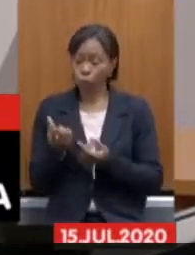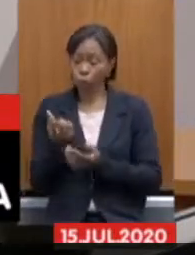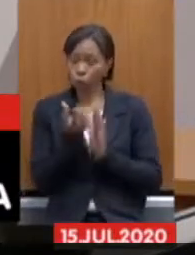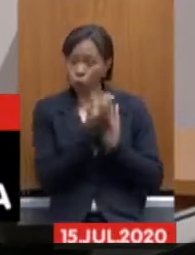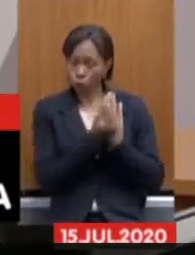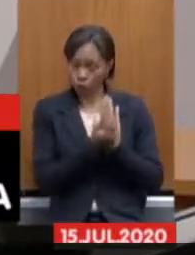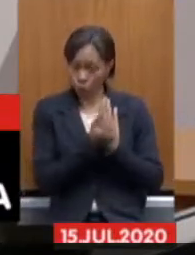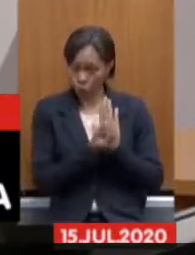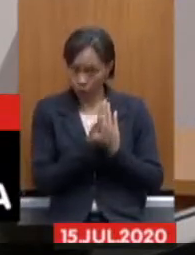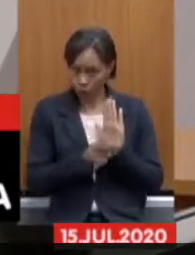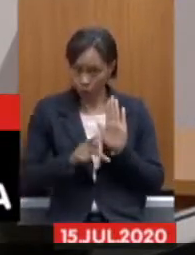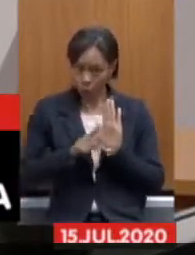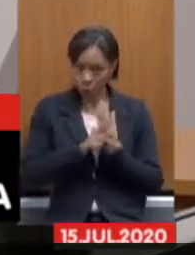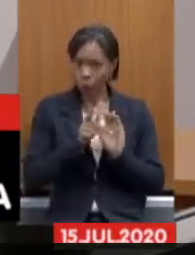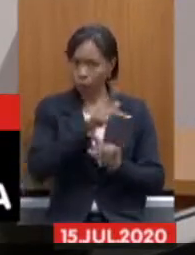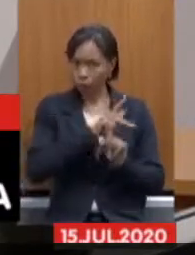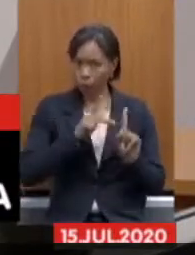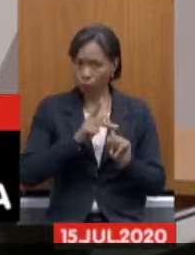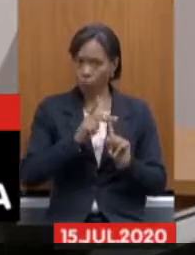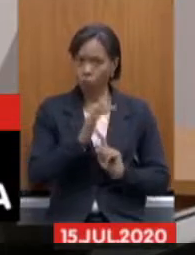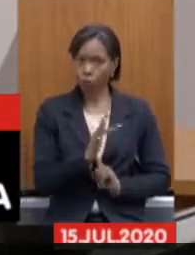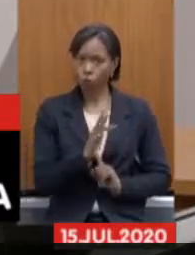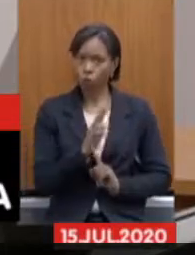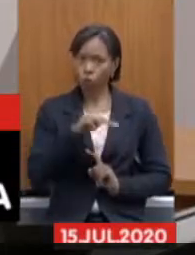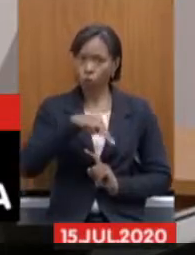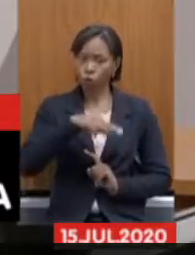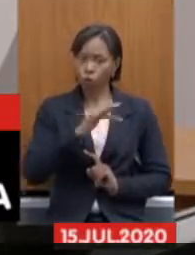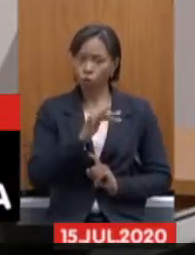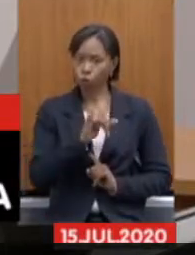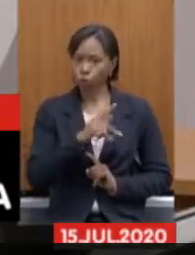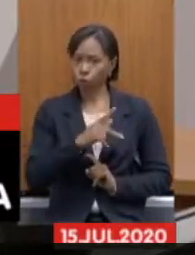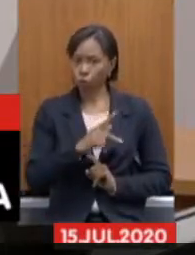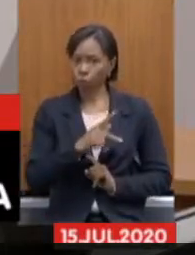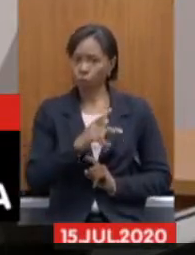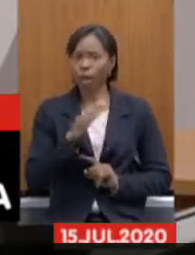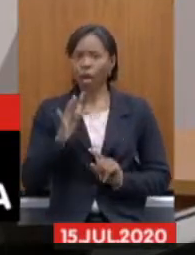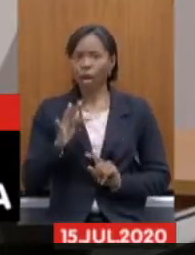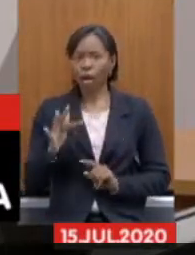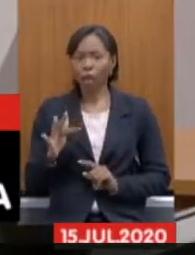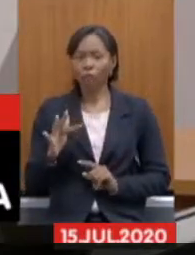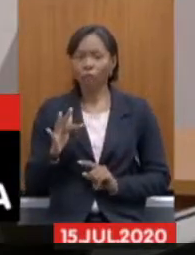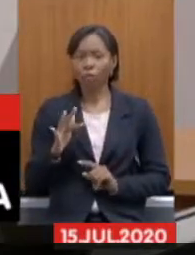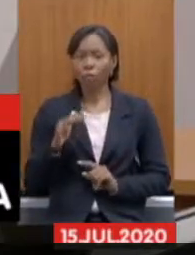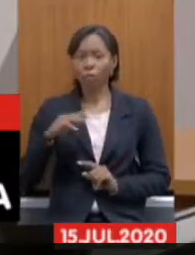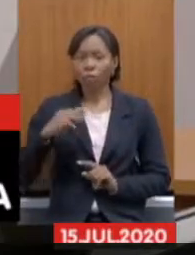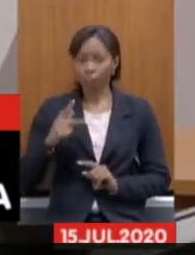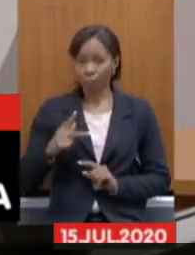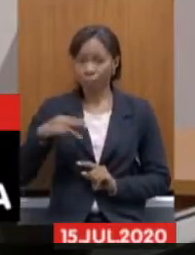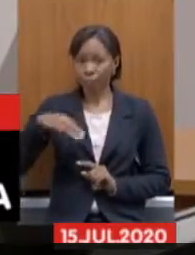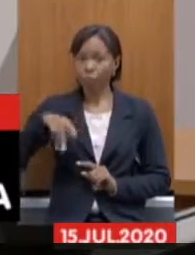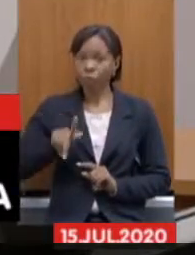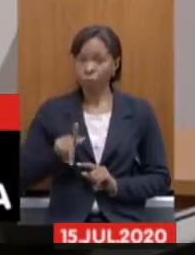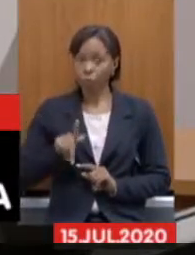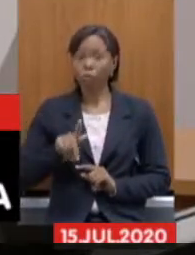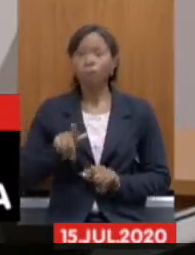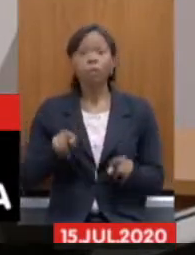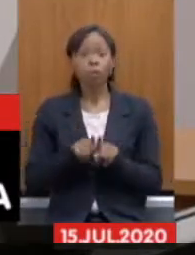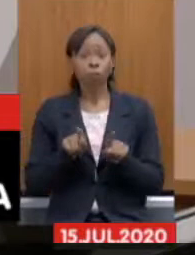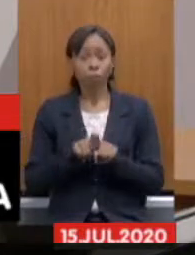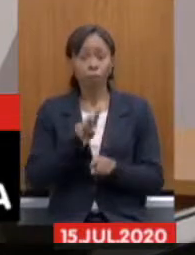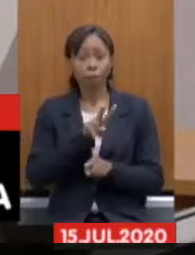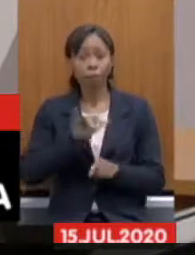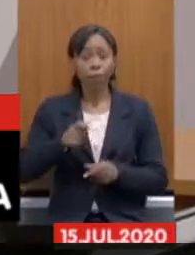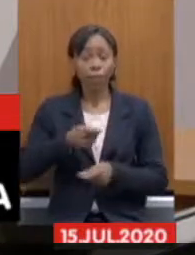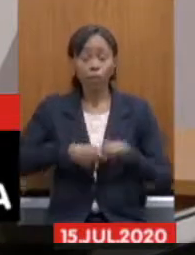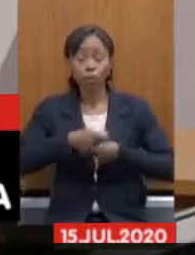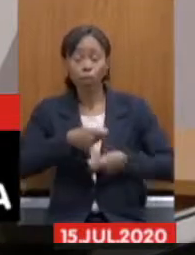previdência funfip o fundo financeiro de presidente do estado de goiás qsfp mg e também vai gerir